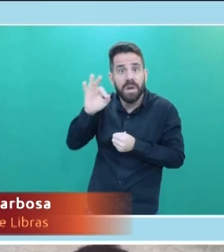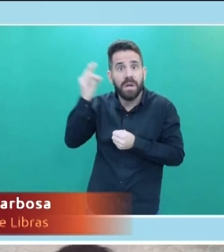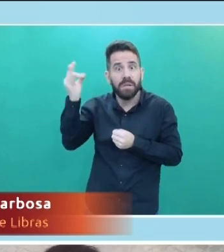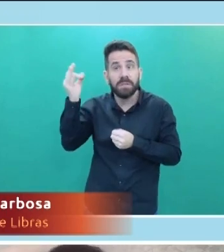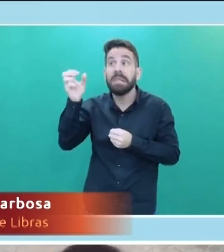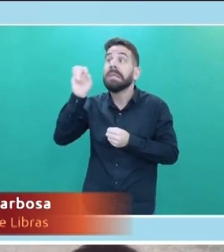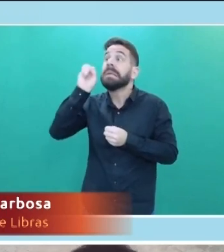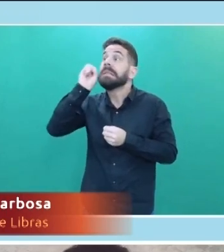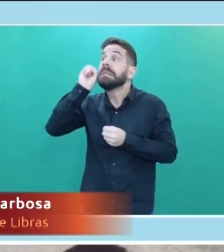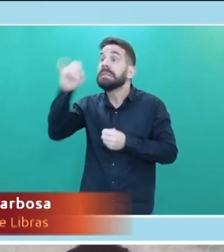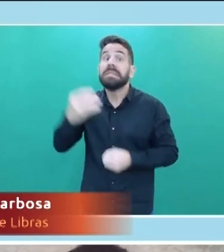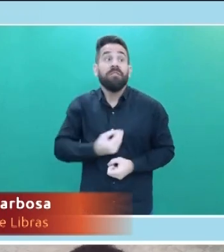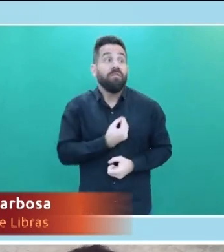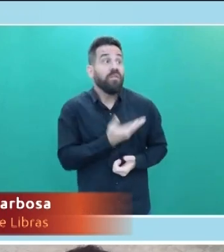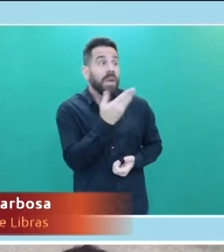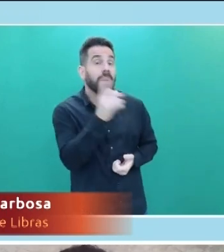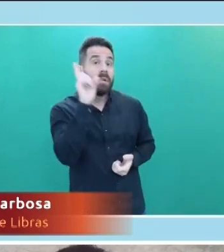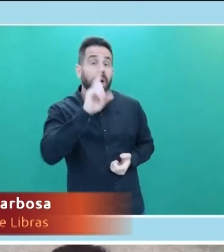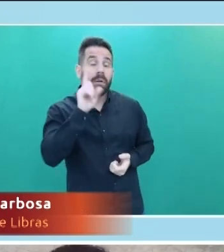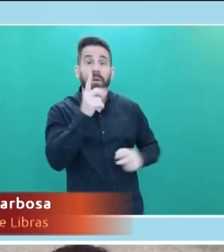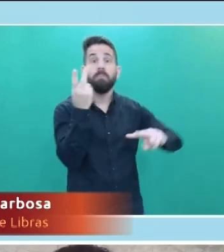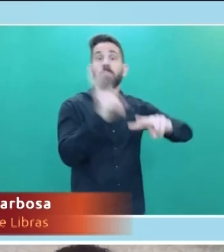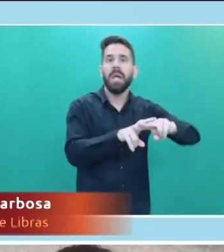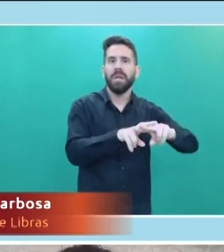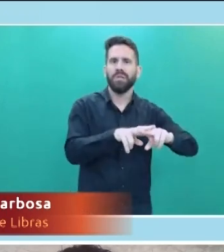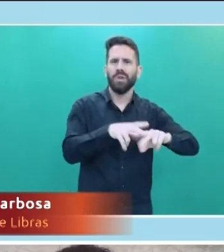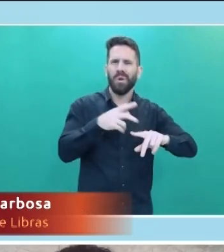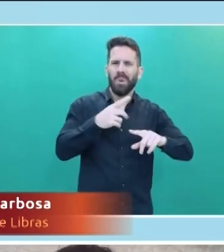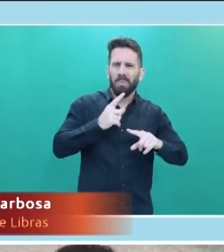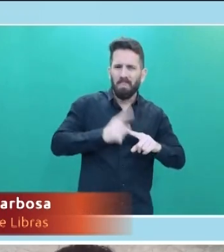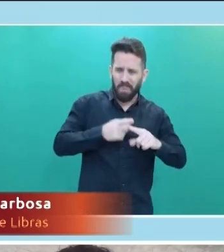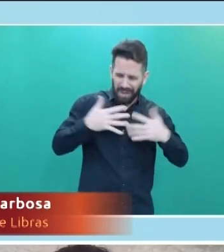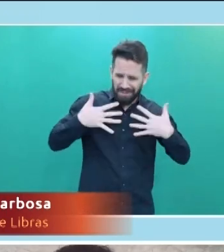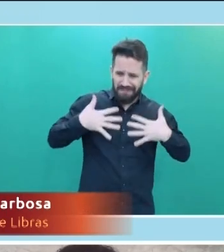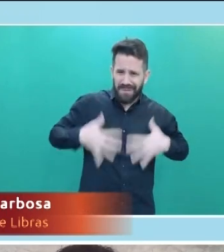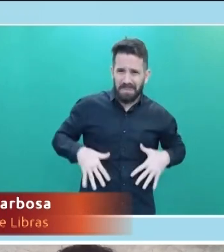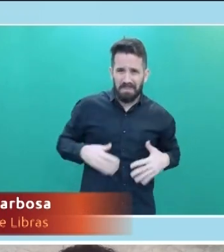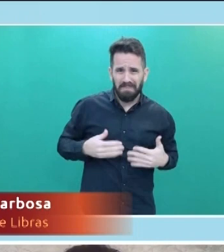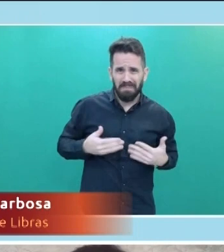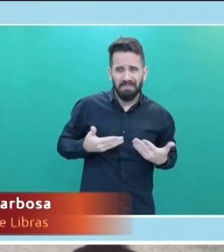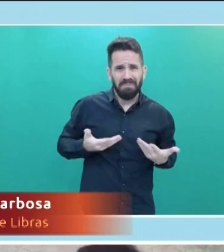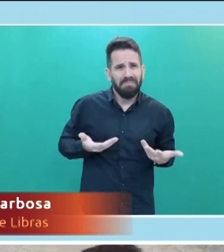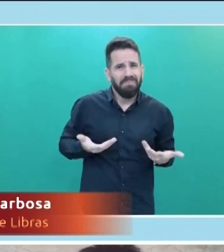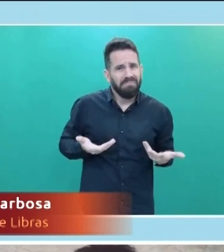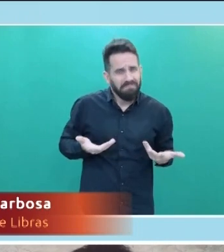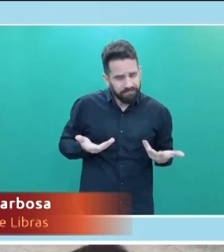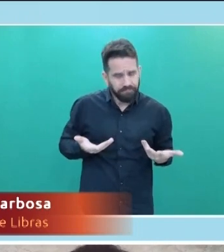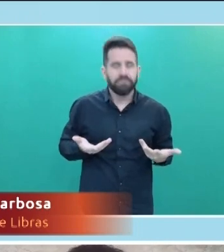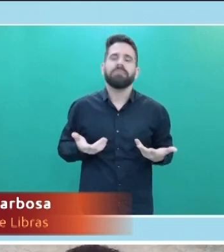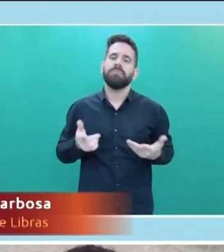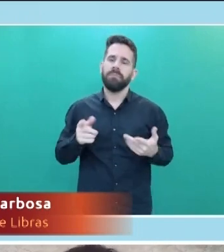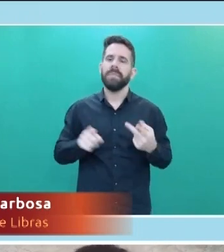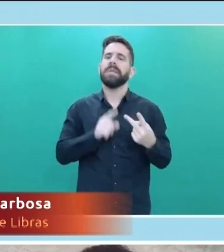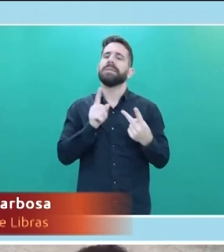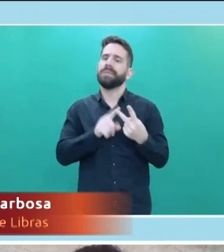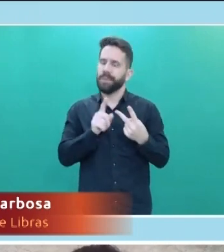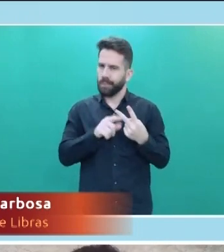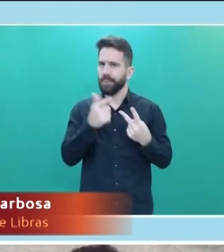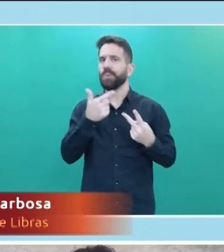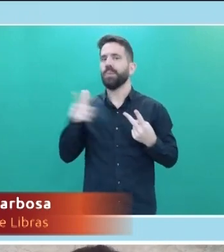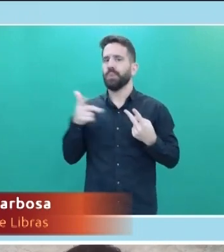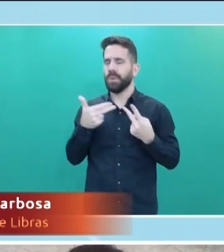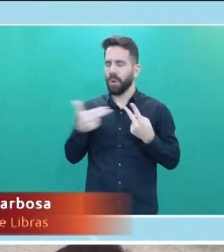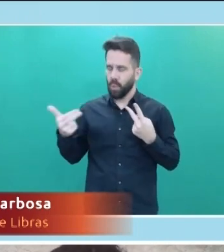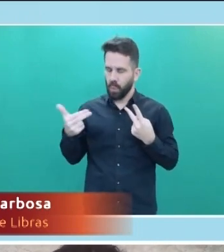Unidos apenas pelo modo como ele se veste. Em segundo lugar, né, que não só na história ocidental, mas também em outros lugares do